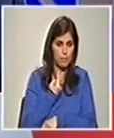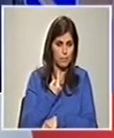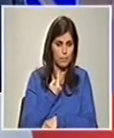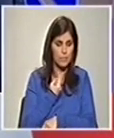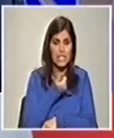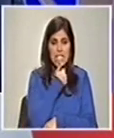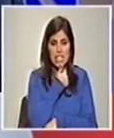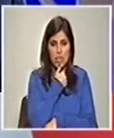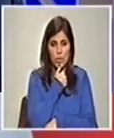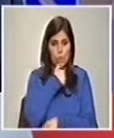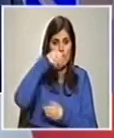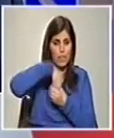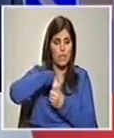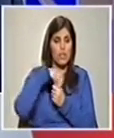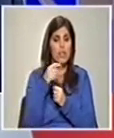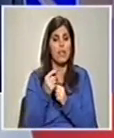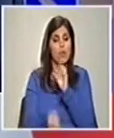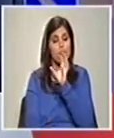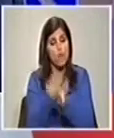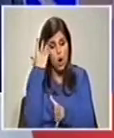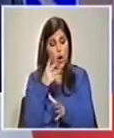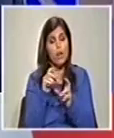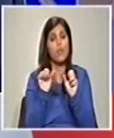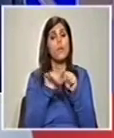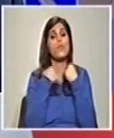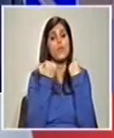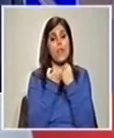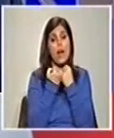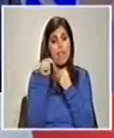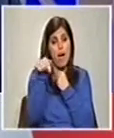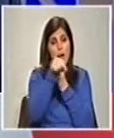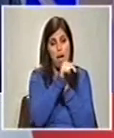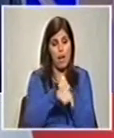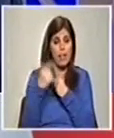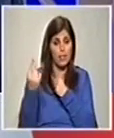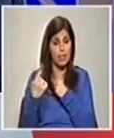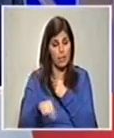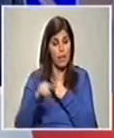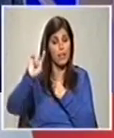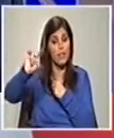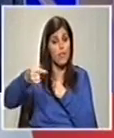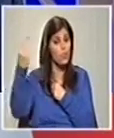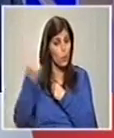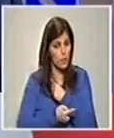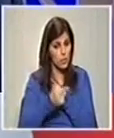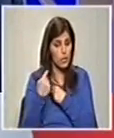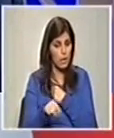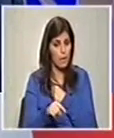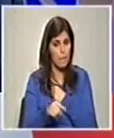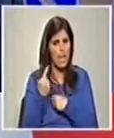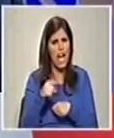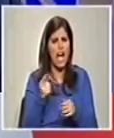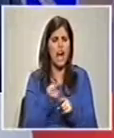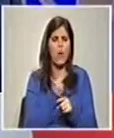instituiu dentro de uma sociedade que já existia e tem por com ela um conjunto de deveres e obrigações. E há coisas muito básicas